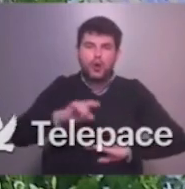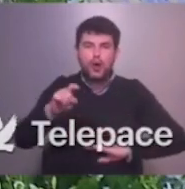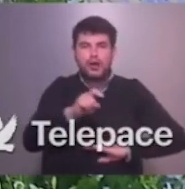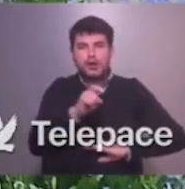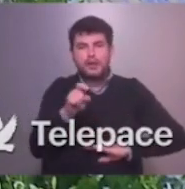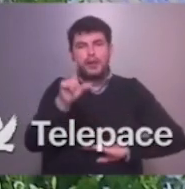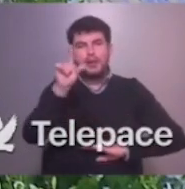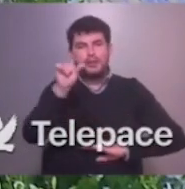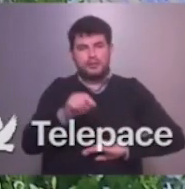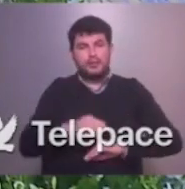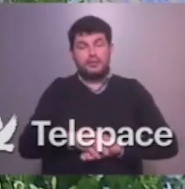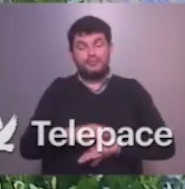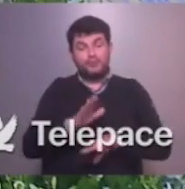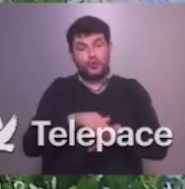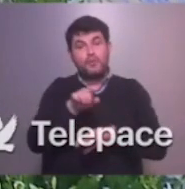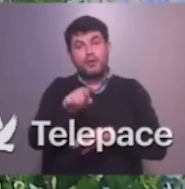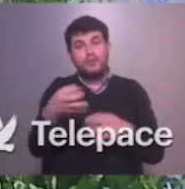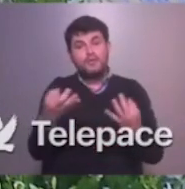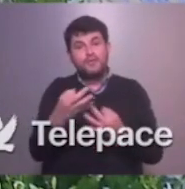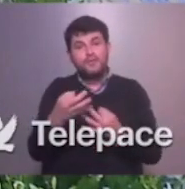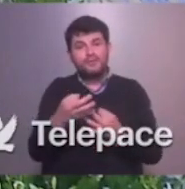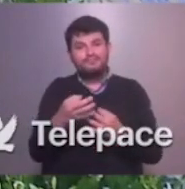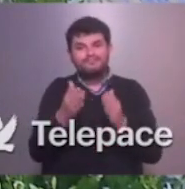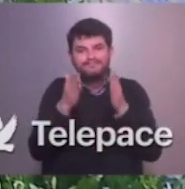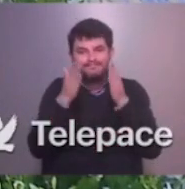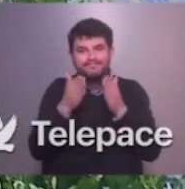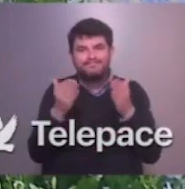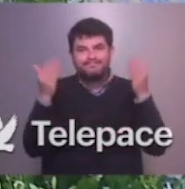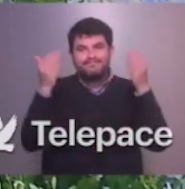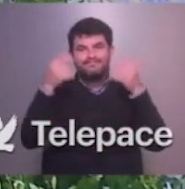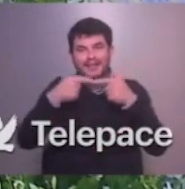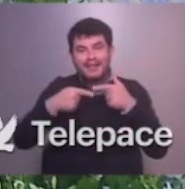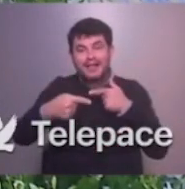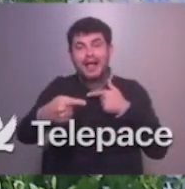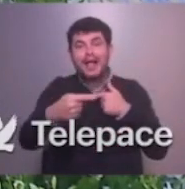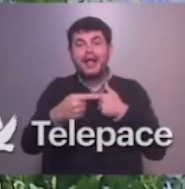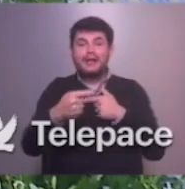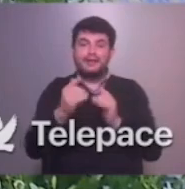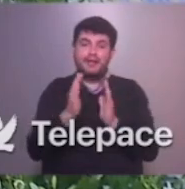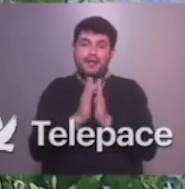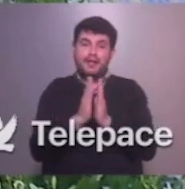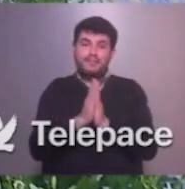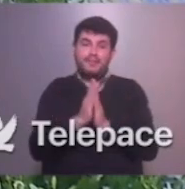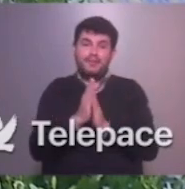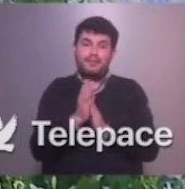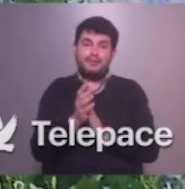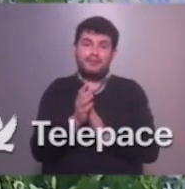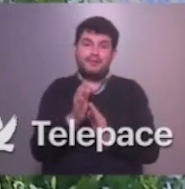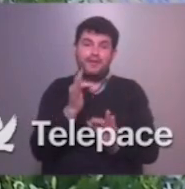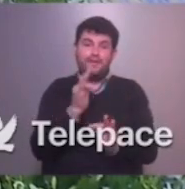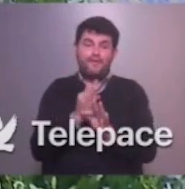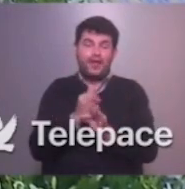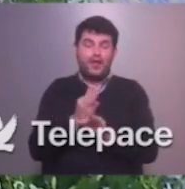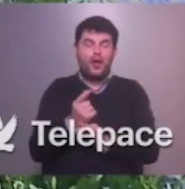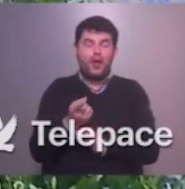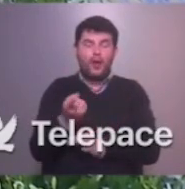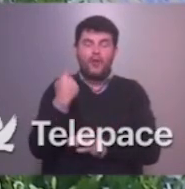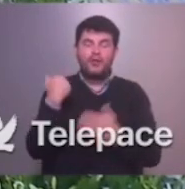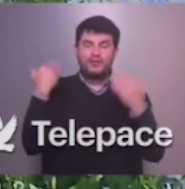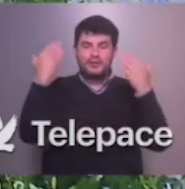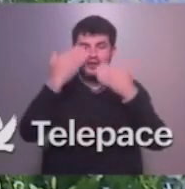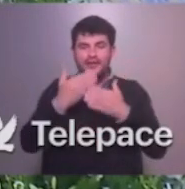a paz. Por isso, na vigília desta celebração aniversária que ontem vivemos noite